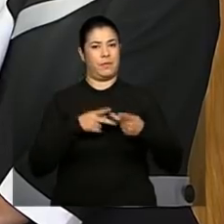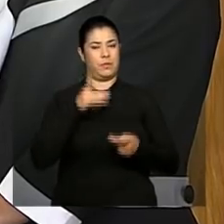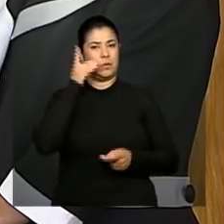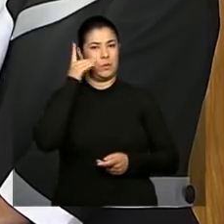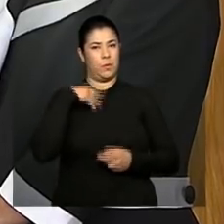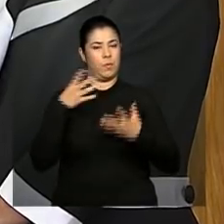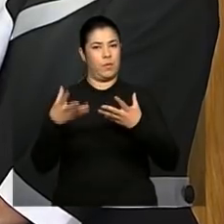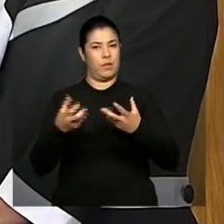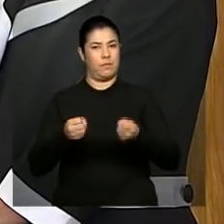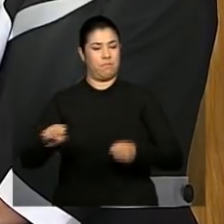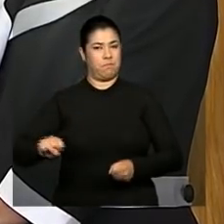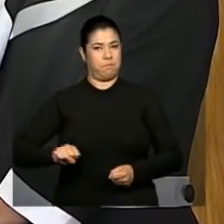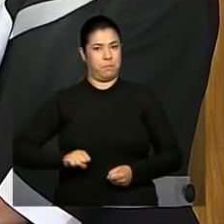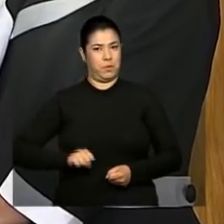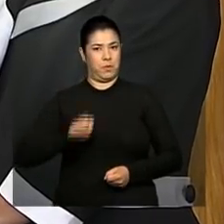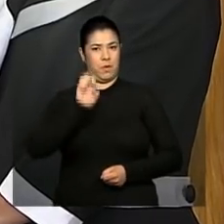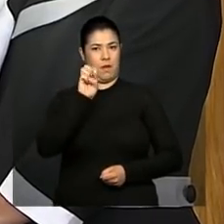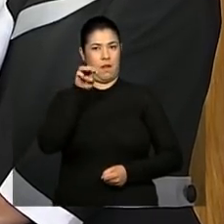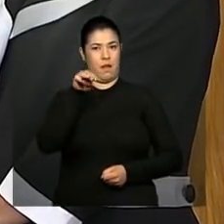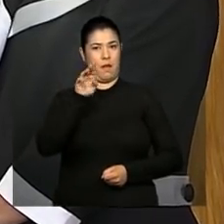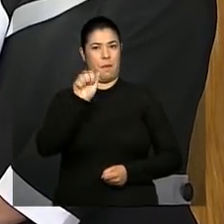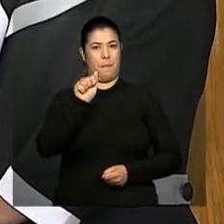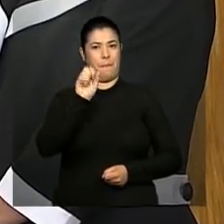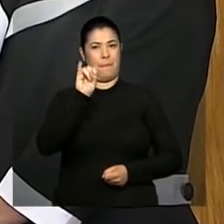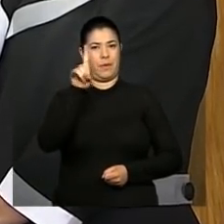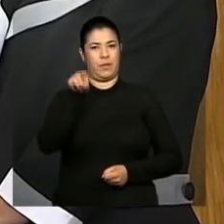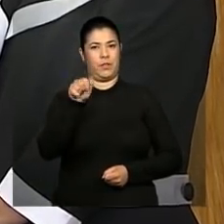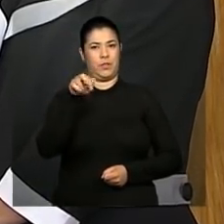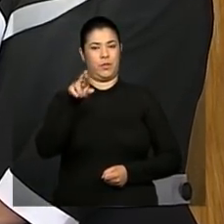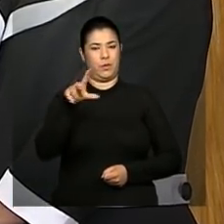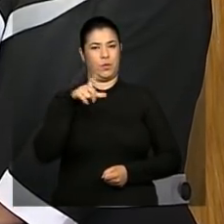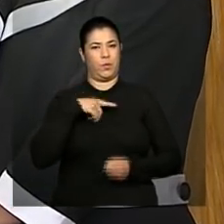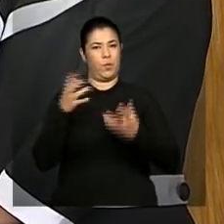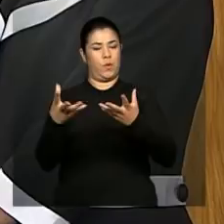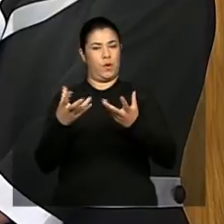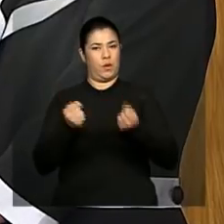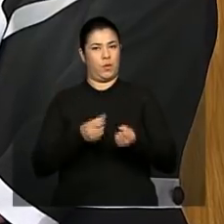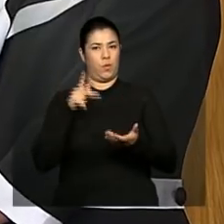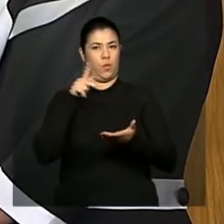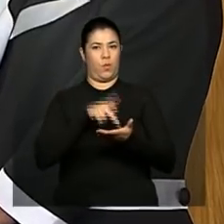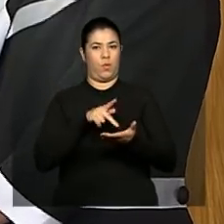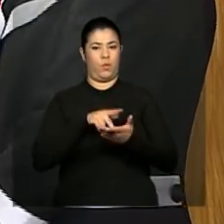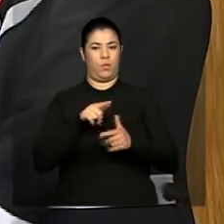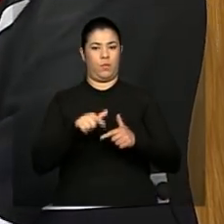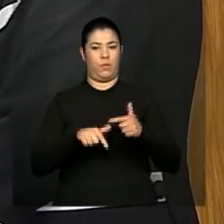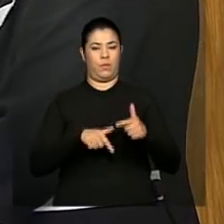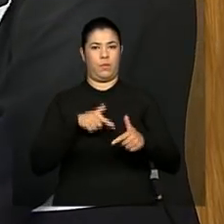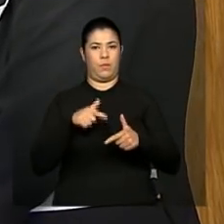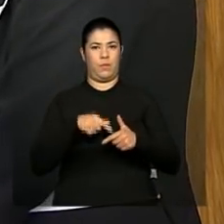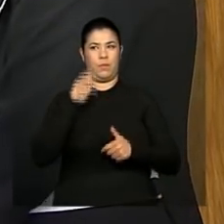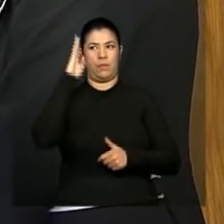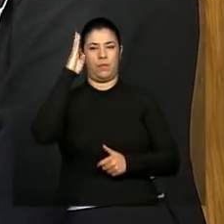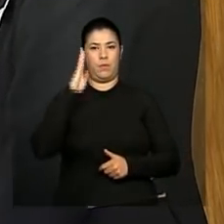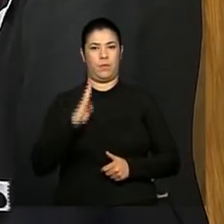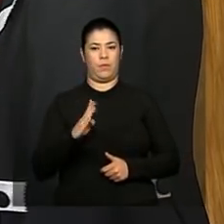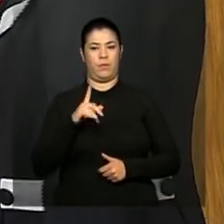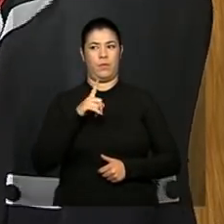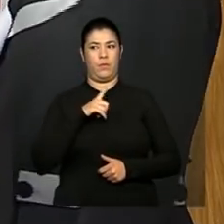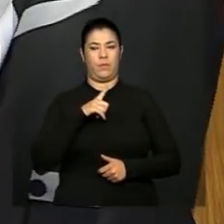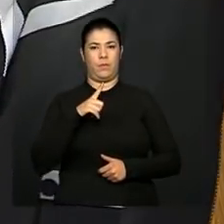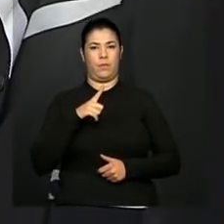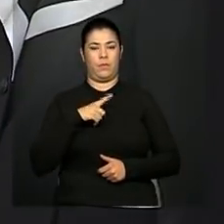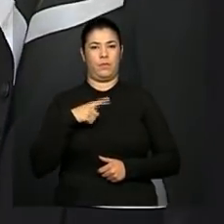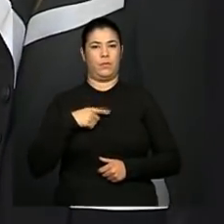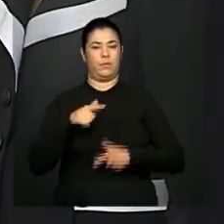A partir desse ato, o embaixador assume oficialmente suas funções no Brasil, como determina a Convenção